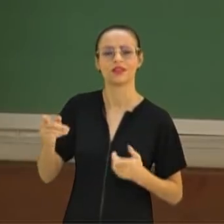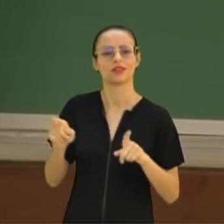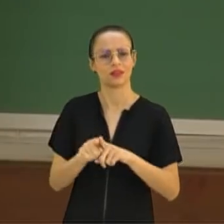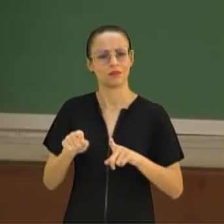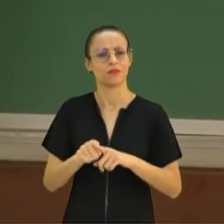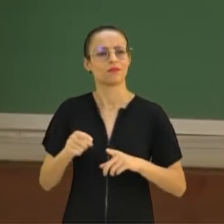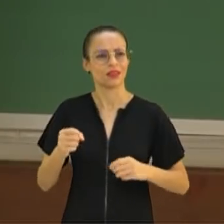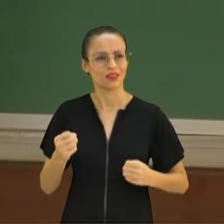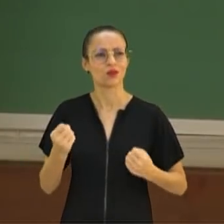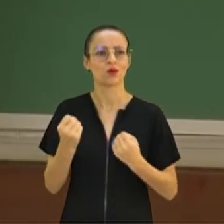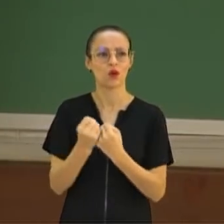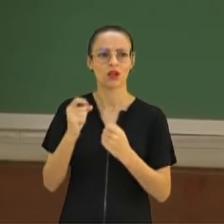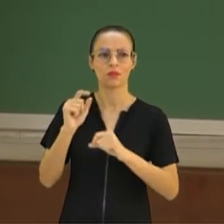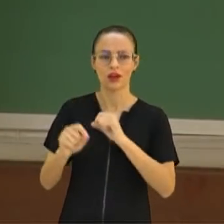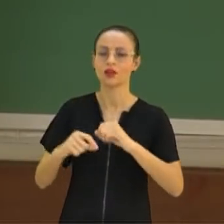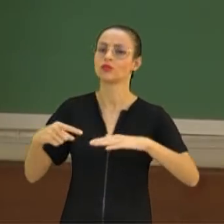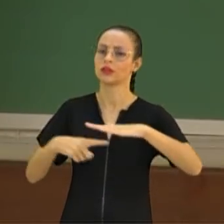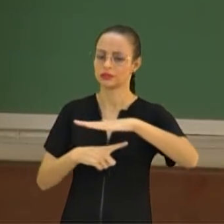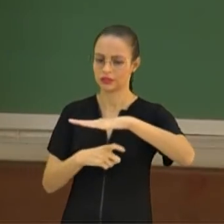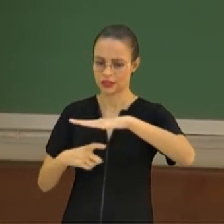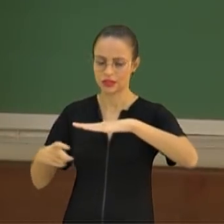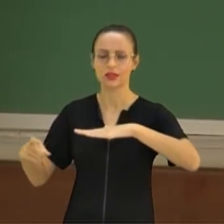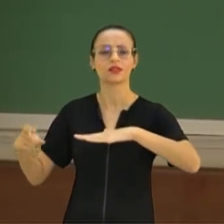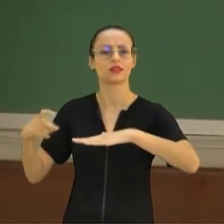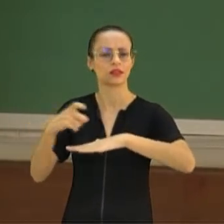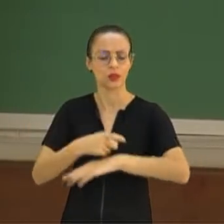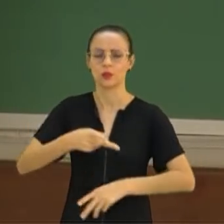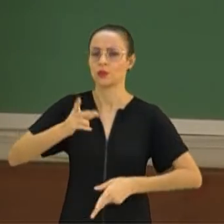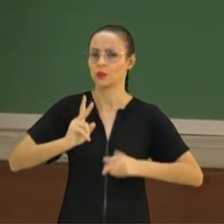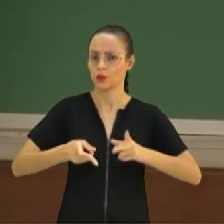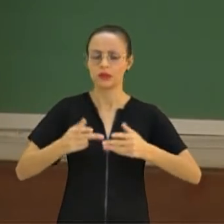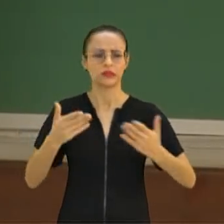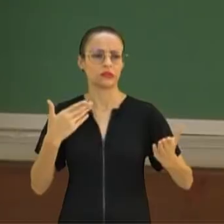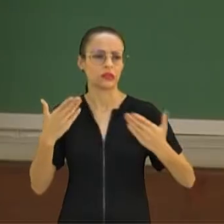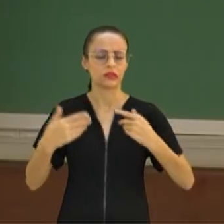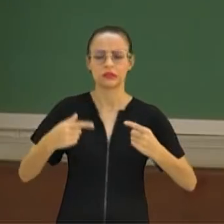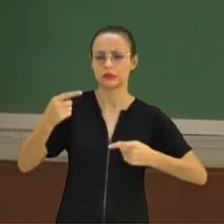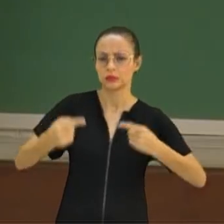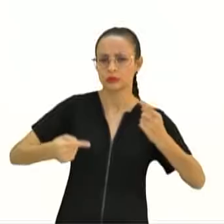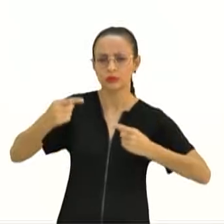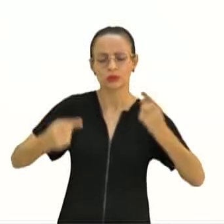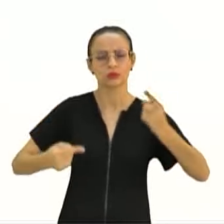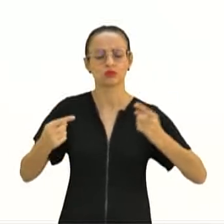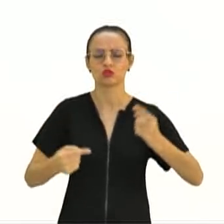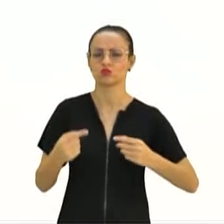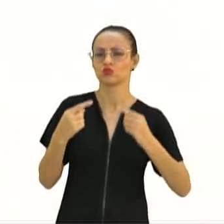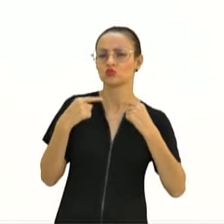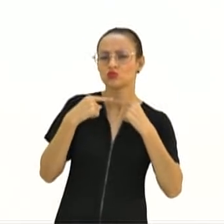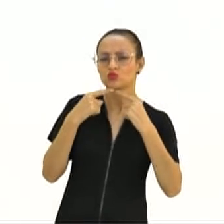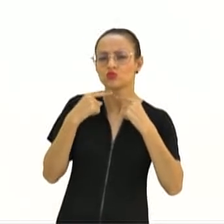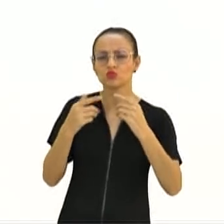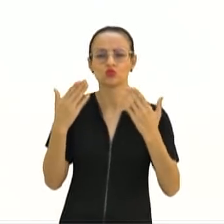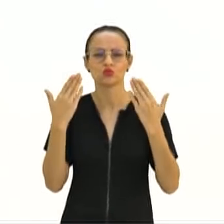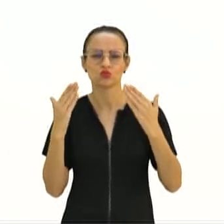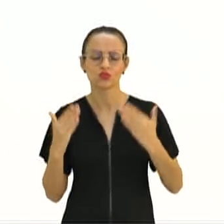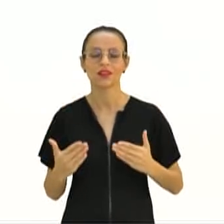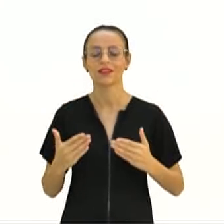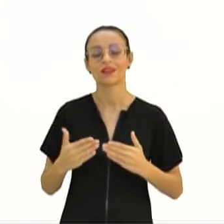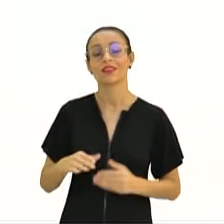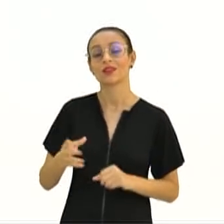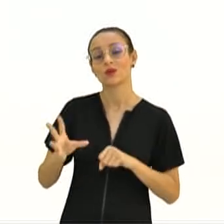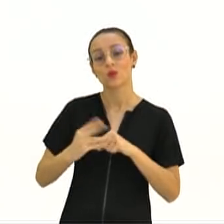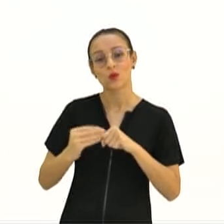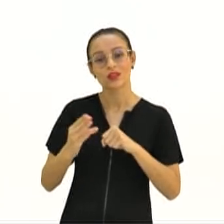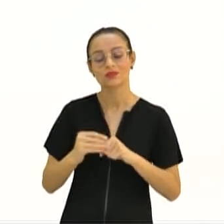corroborado a biogênese. A discussão dele com Needham continuava, né, gerando dúvidas entre outros cientistas, e com o conhecimento científico